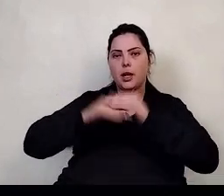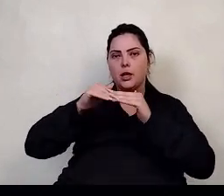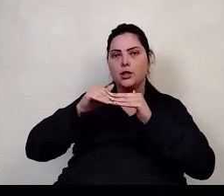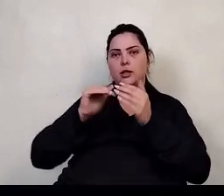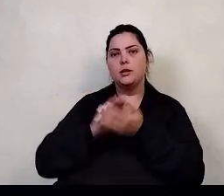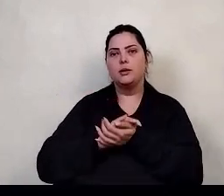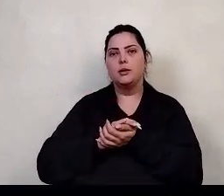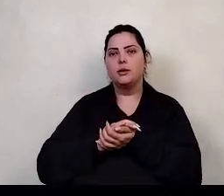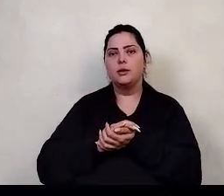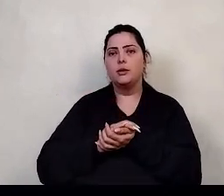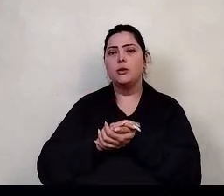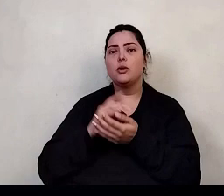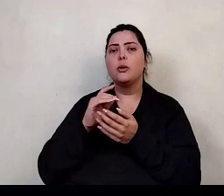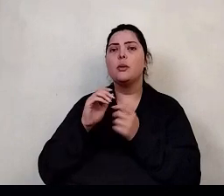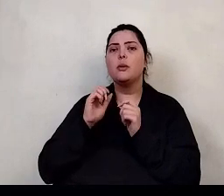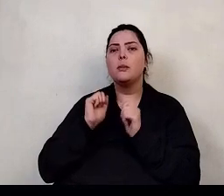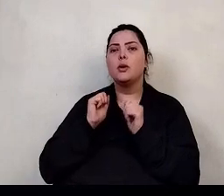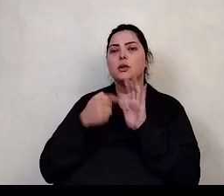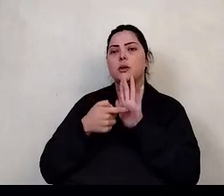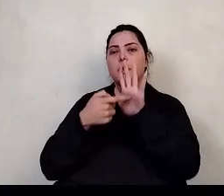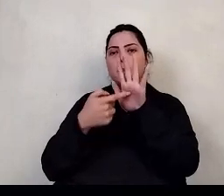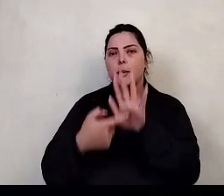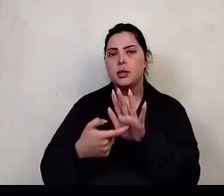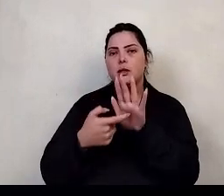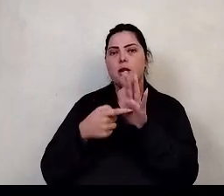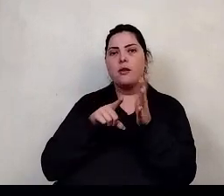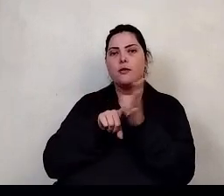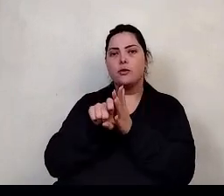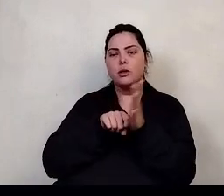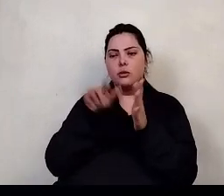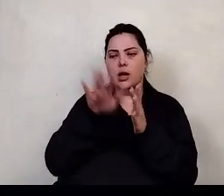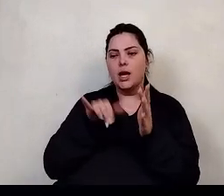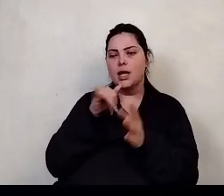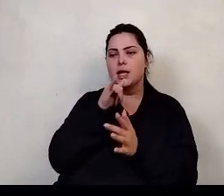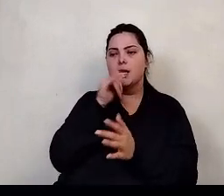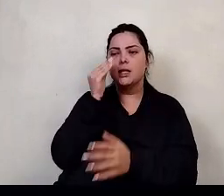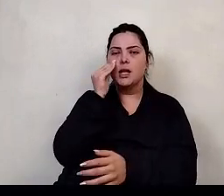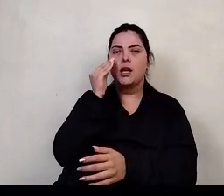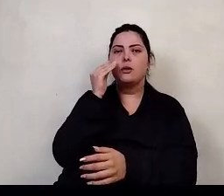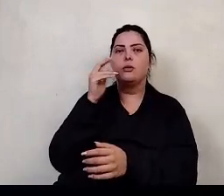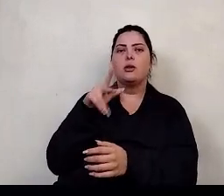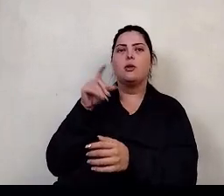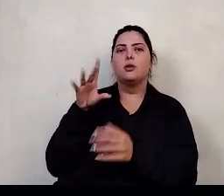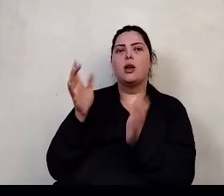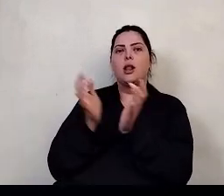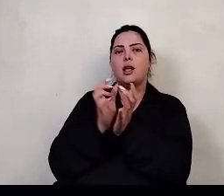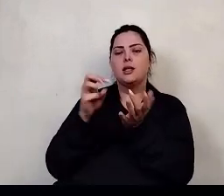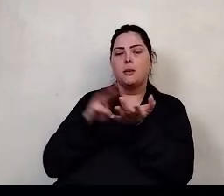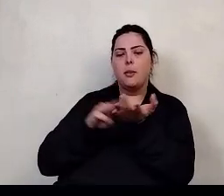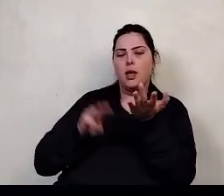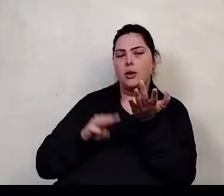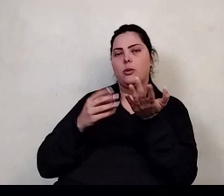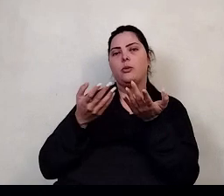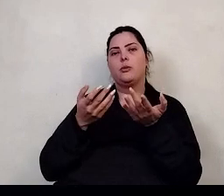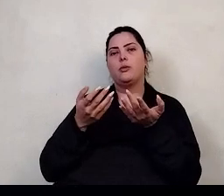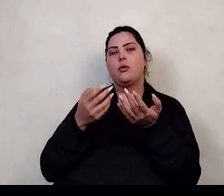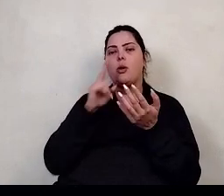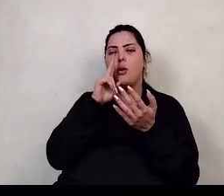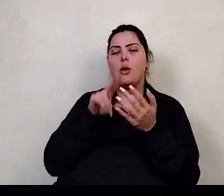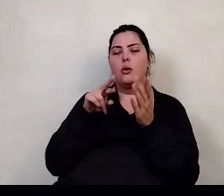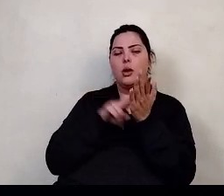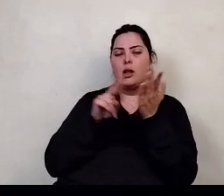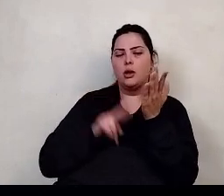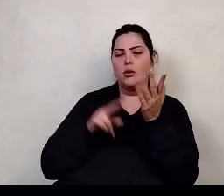pode o quê? Apresentar as funcionalidades dos cenários testados e não apenas as classes e os métodos. Ou seja, eu tenho que olhar para o relatório, eu tenho que enxergar